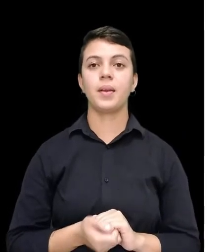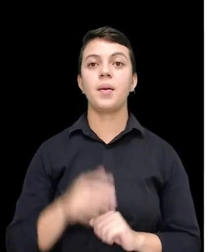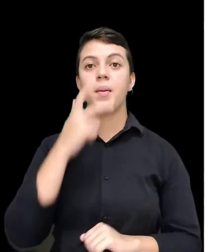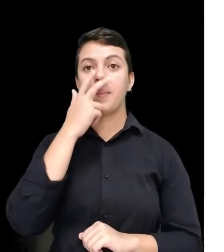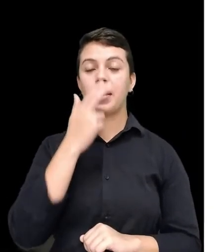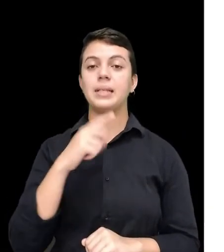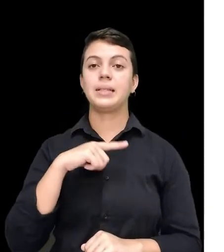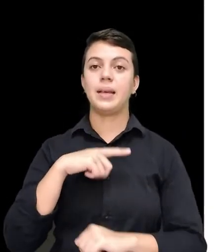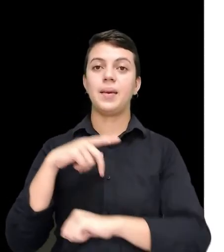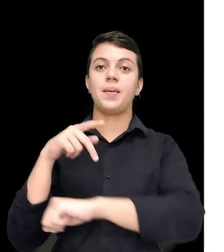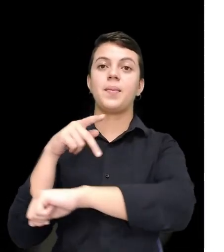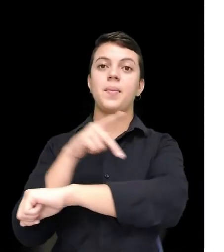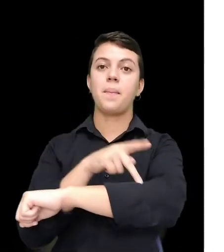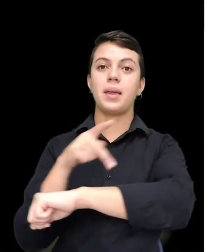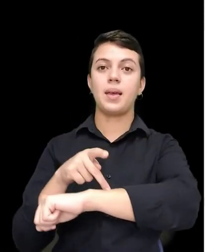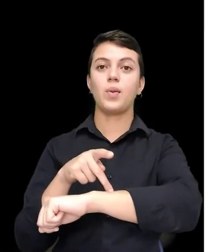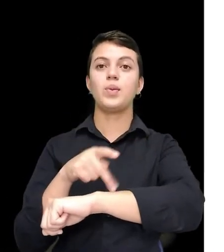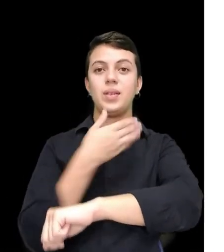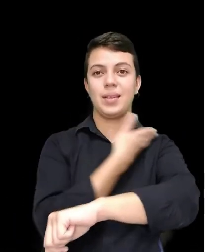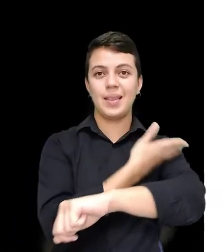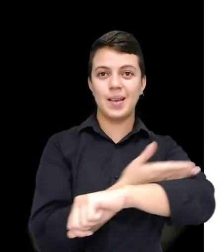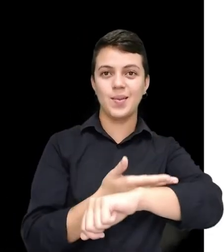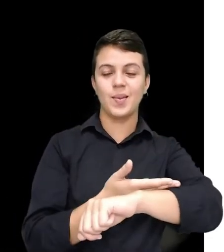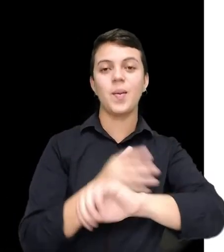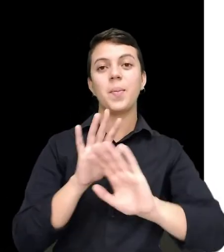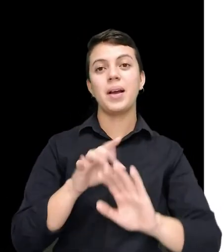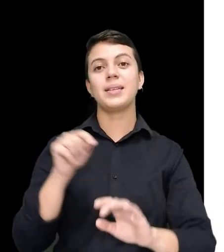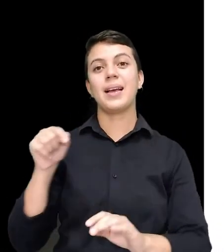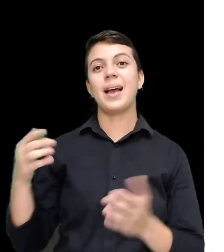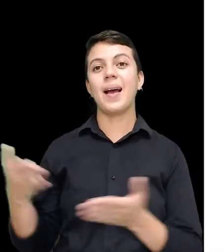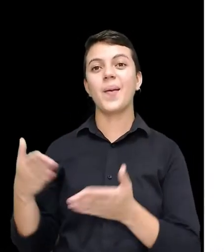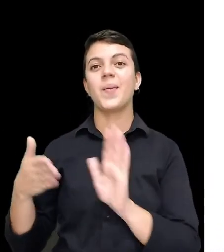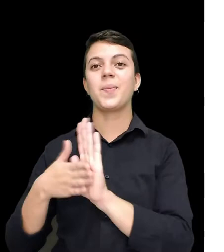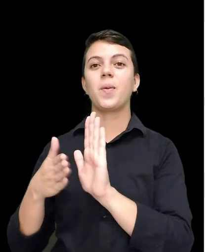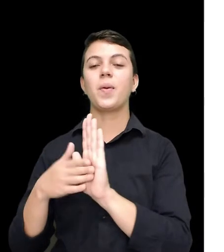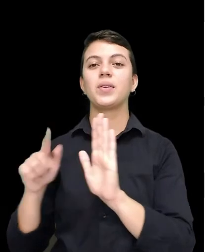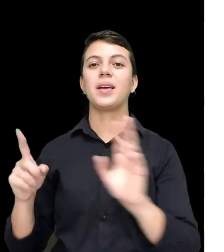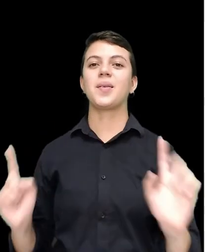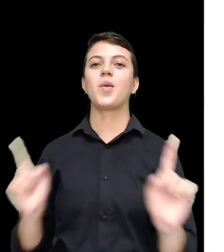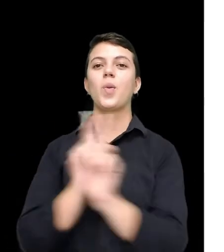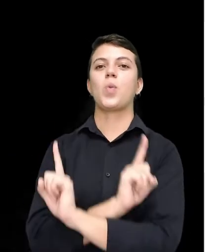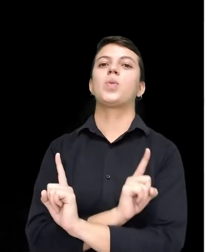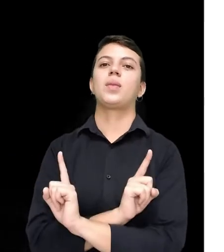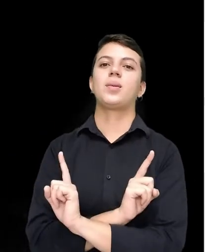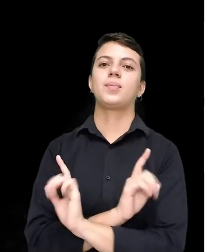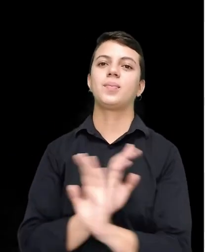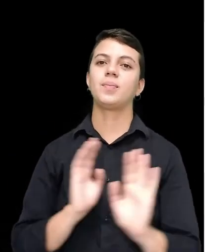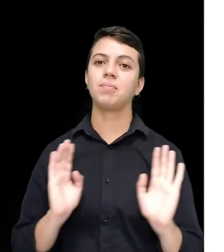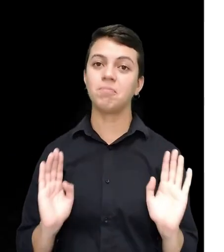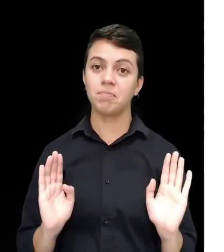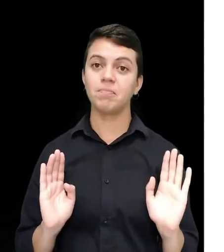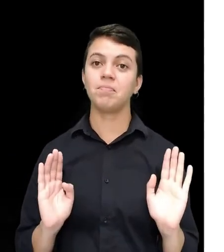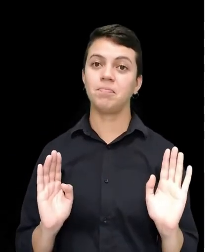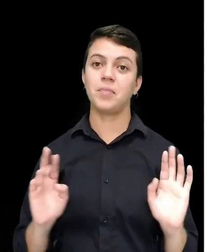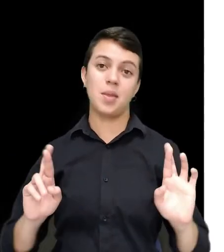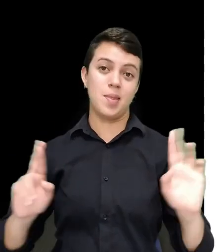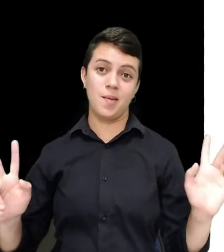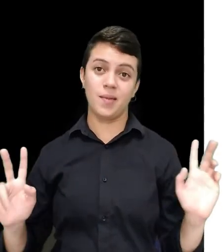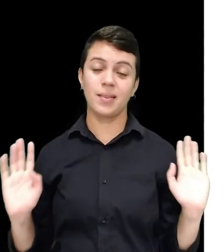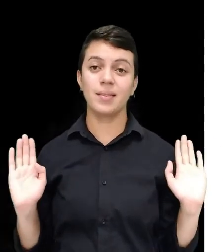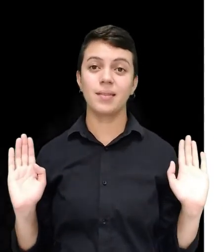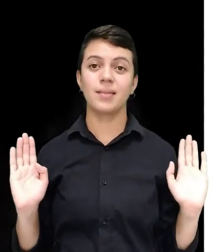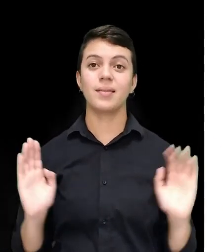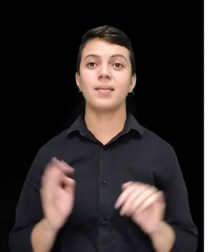à pedagogia tradicional e surge no final do século XIX com contraposição a essa